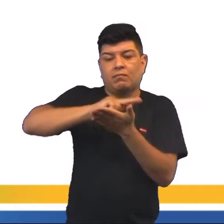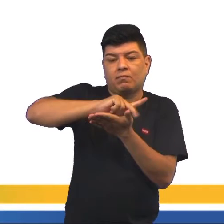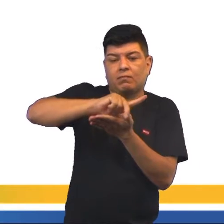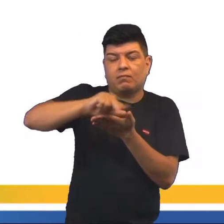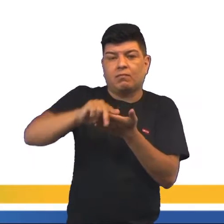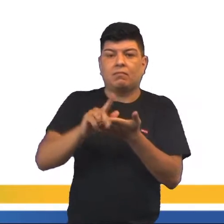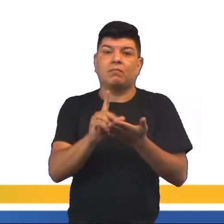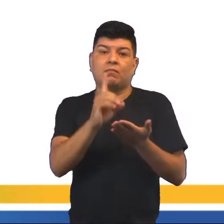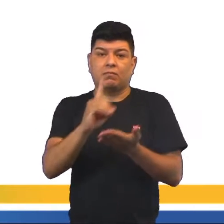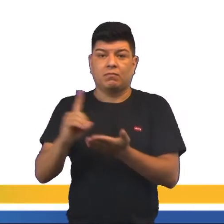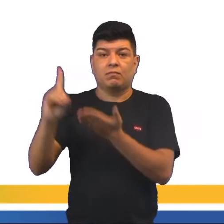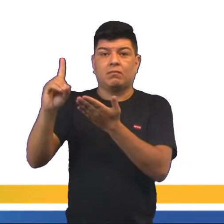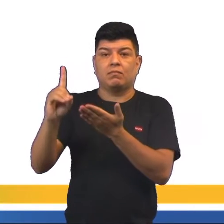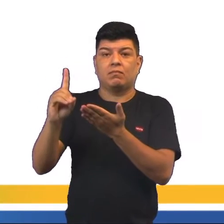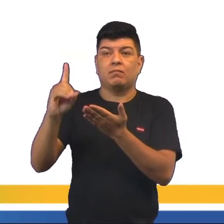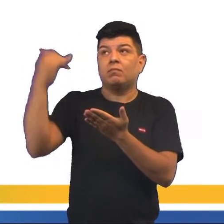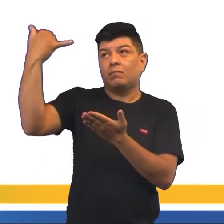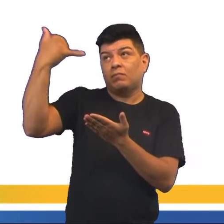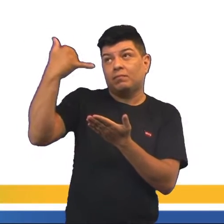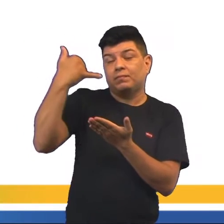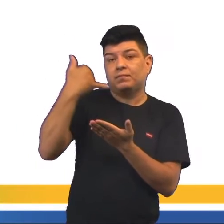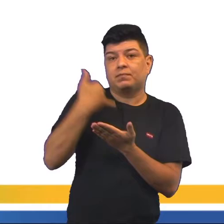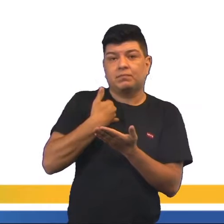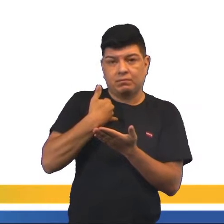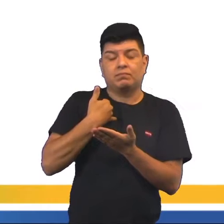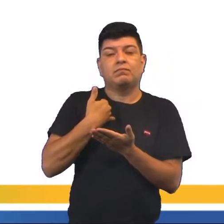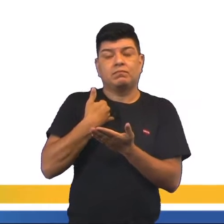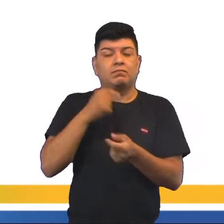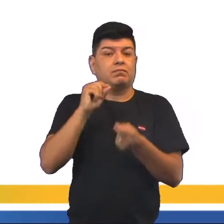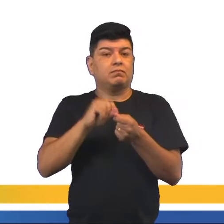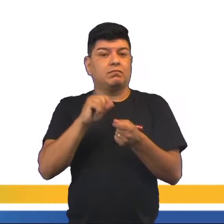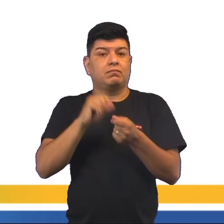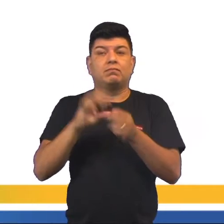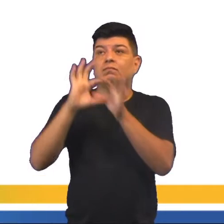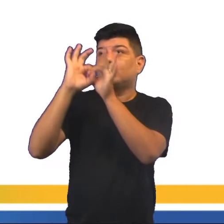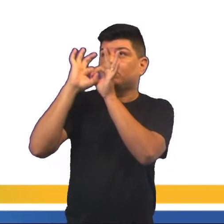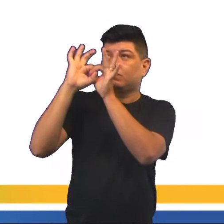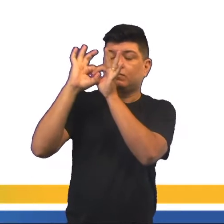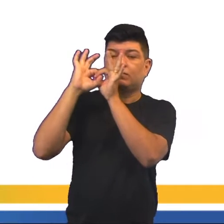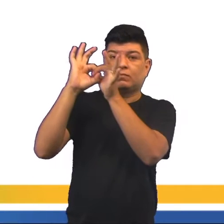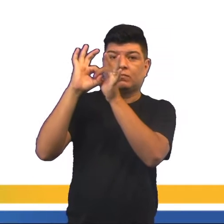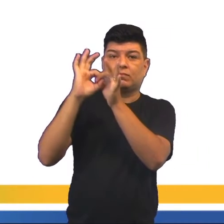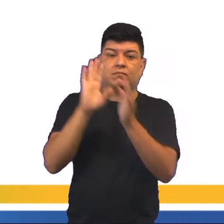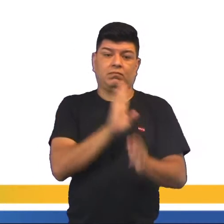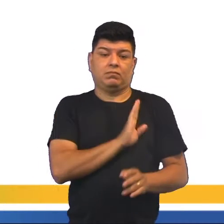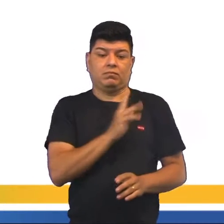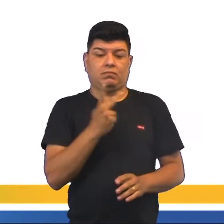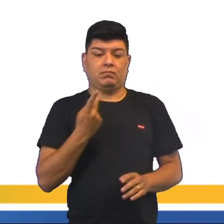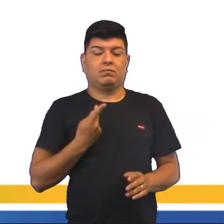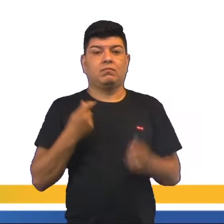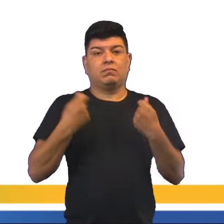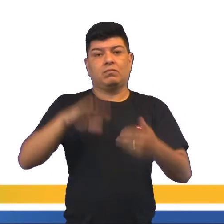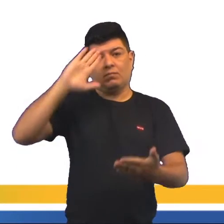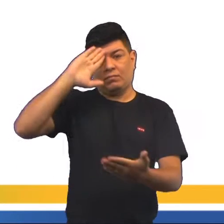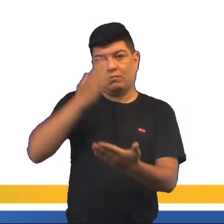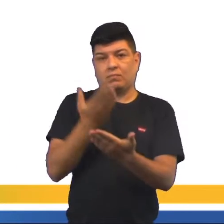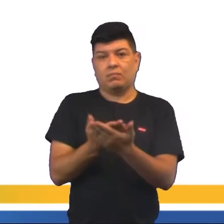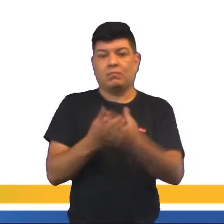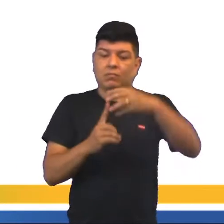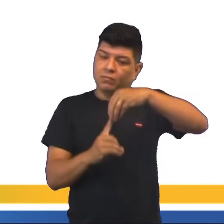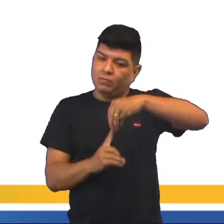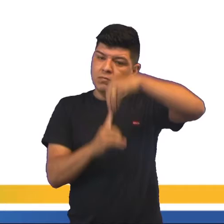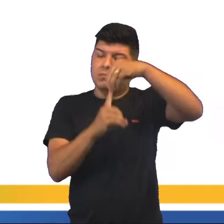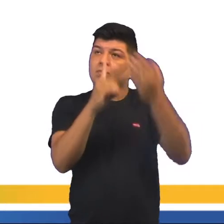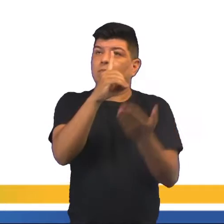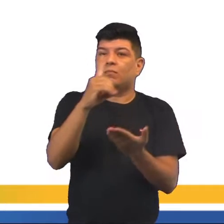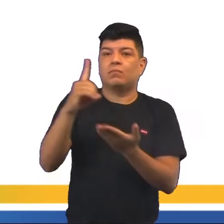vários deuses, teria recebido uma mensagem de Deus e feito com ele uma aliança. Os hebreus deveriam crer nesse único